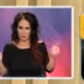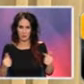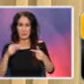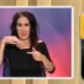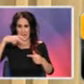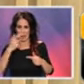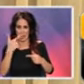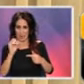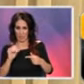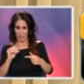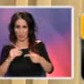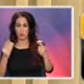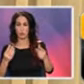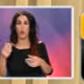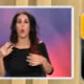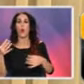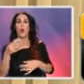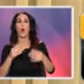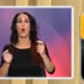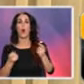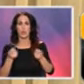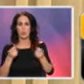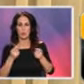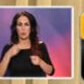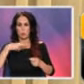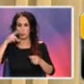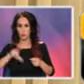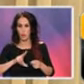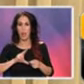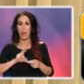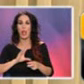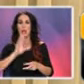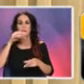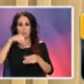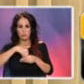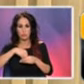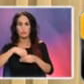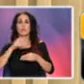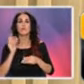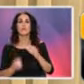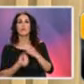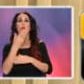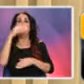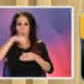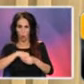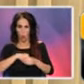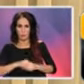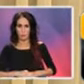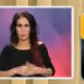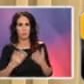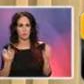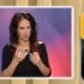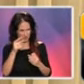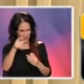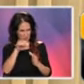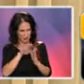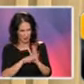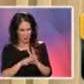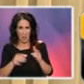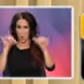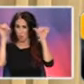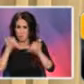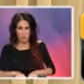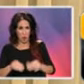NATO, organização de que Portugal é membro fundador. Este é o